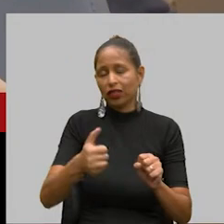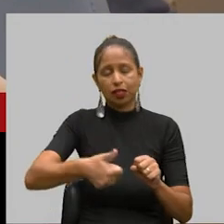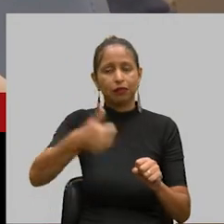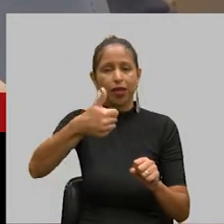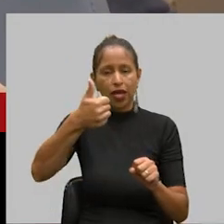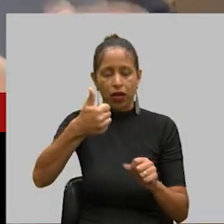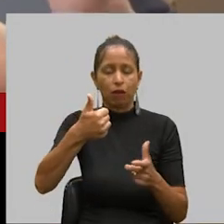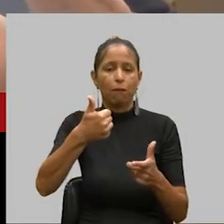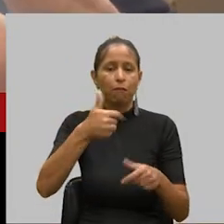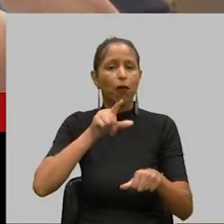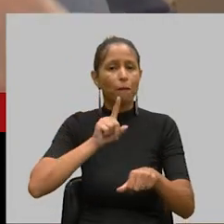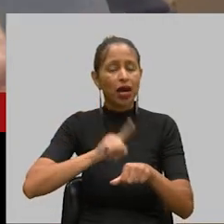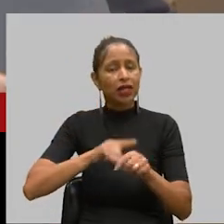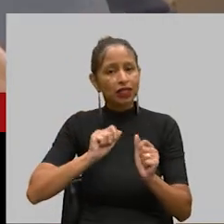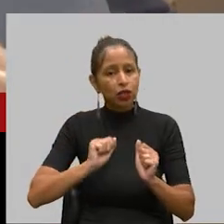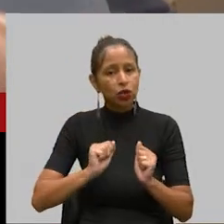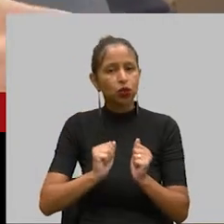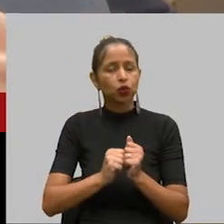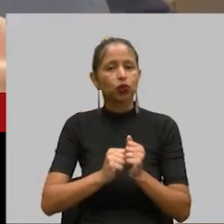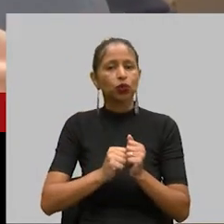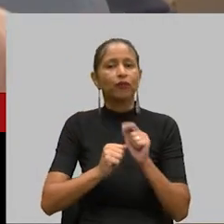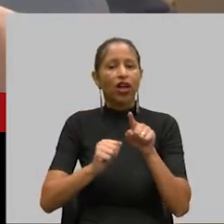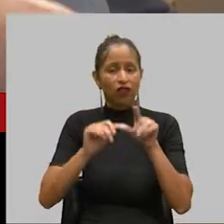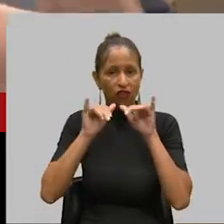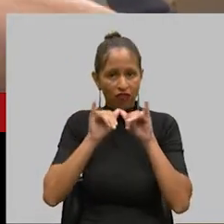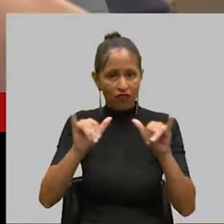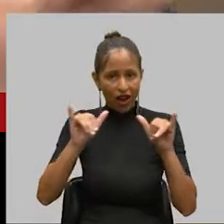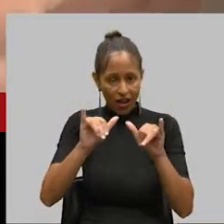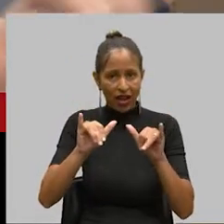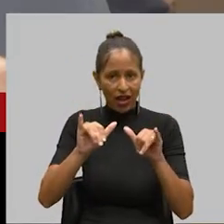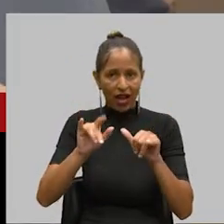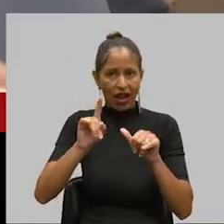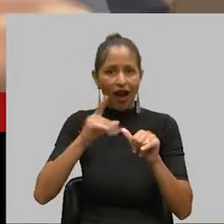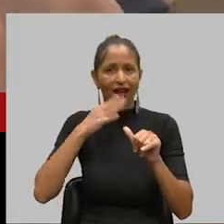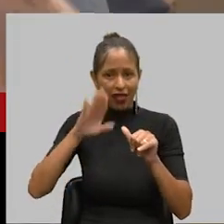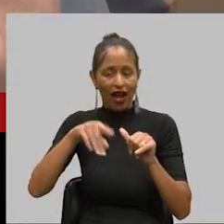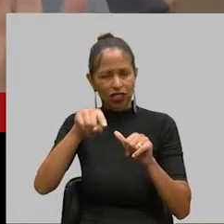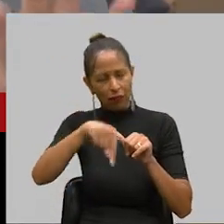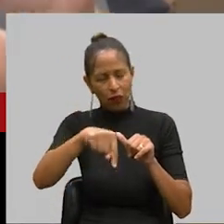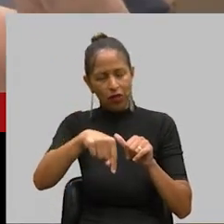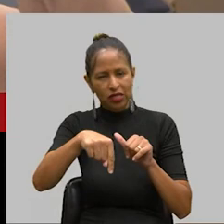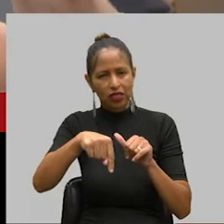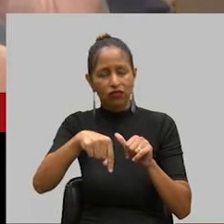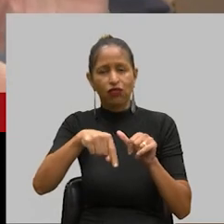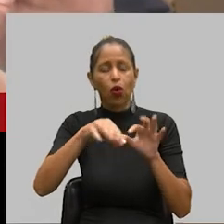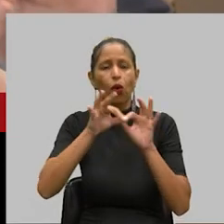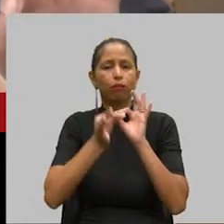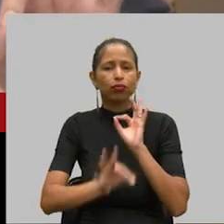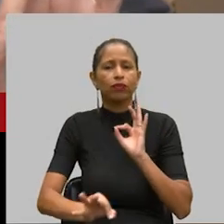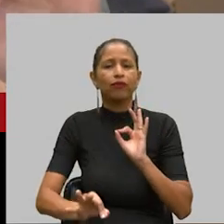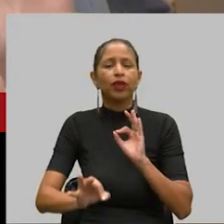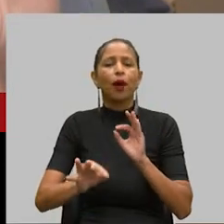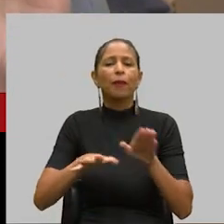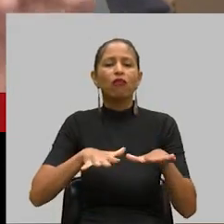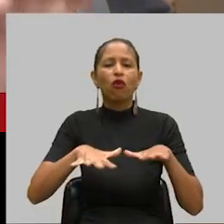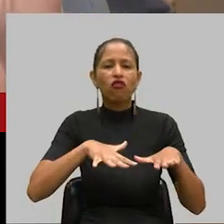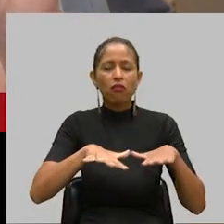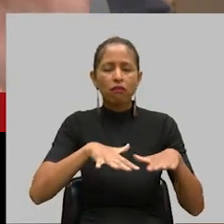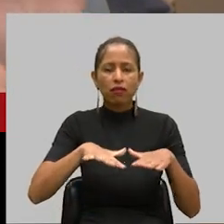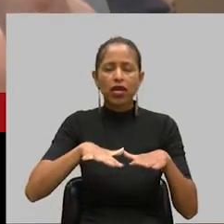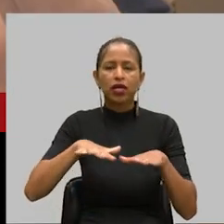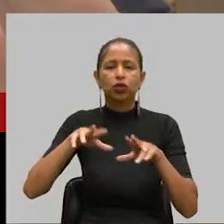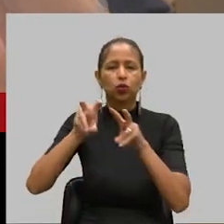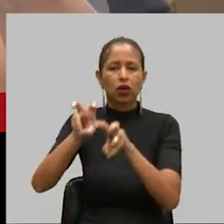O parlamento está conosco todo eu vou falar disso daqui um pouquinho então não vou estender mas o movimento da Educação do campo Só